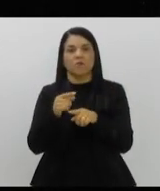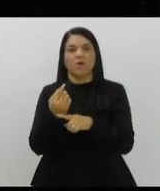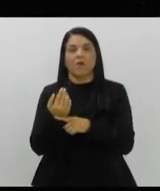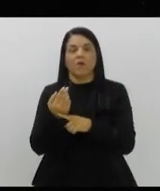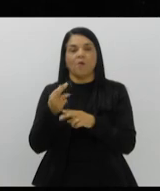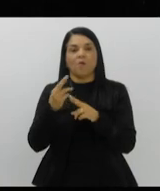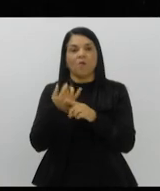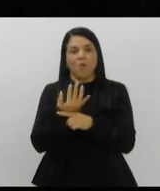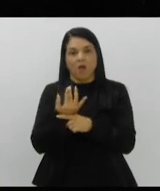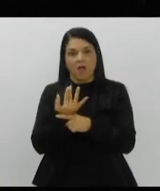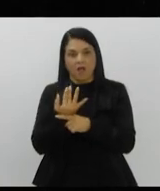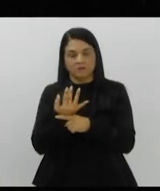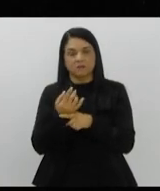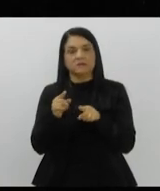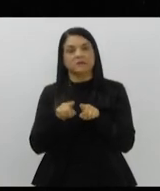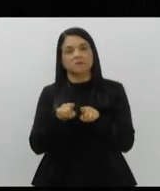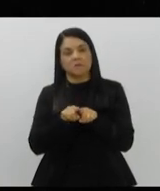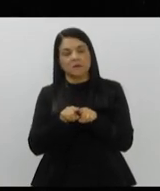formou